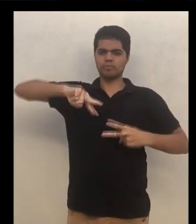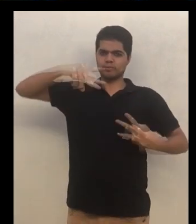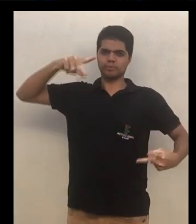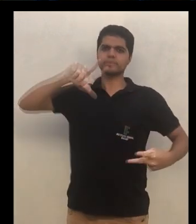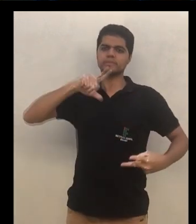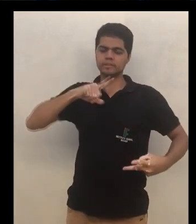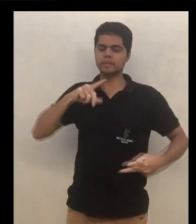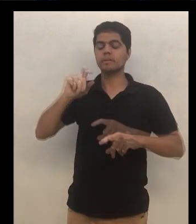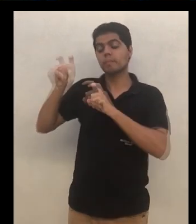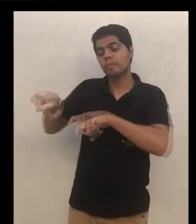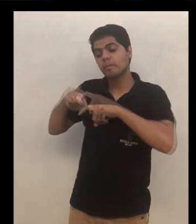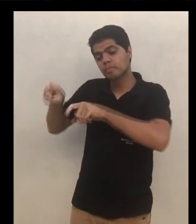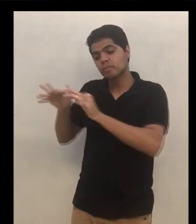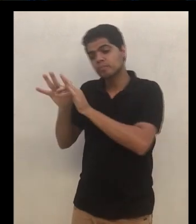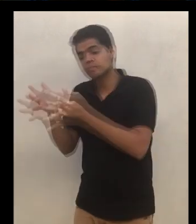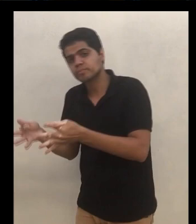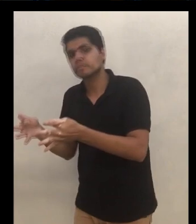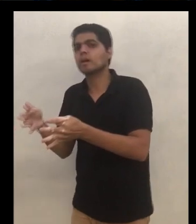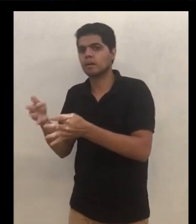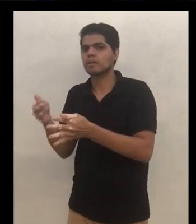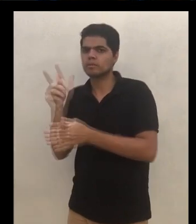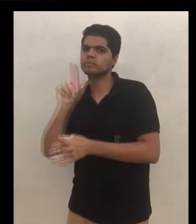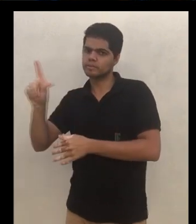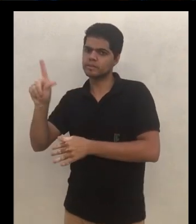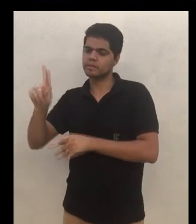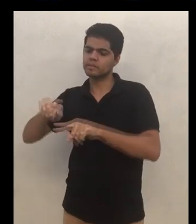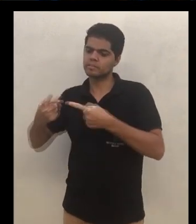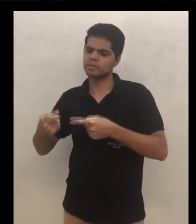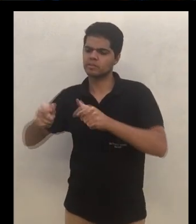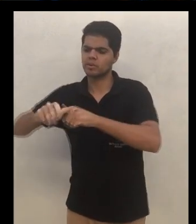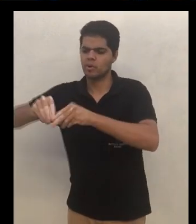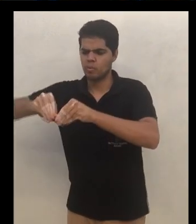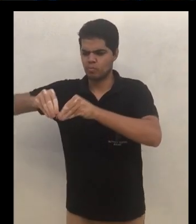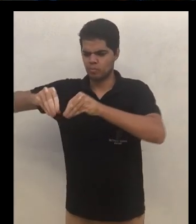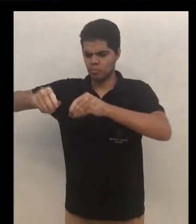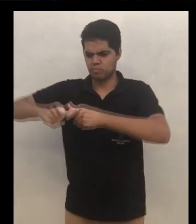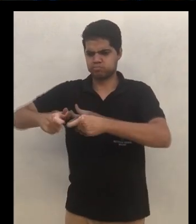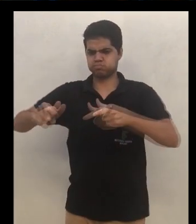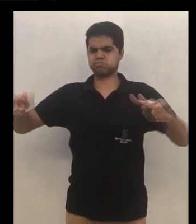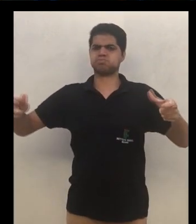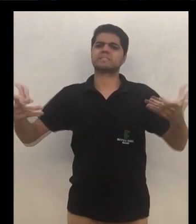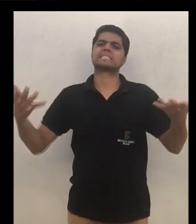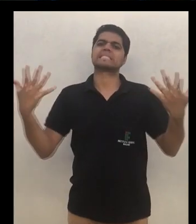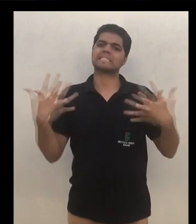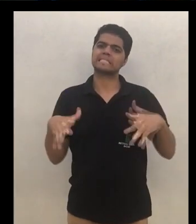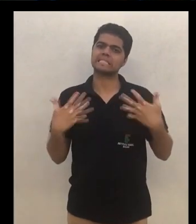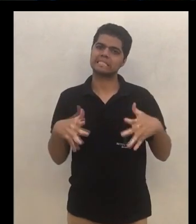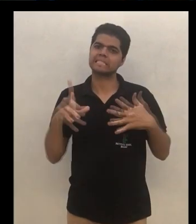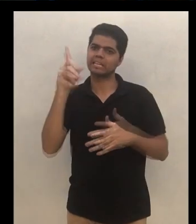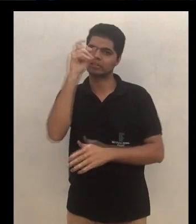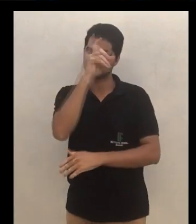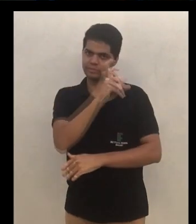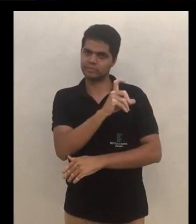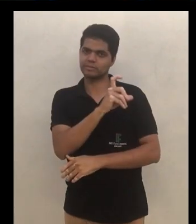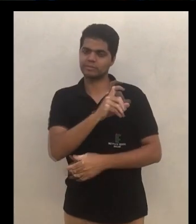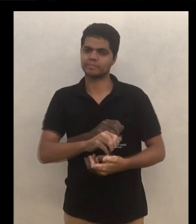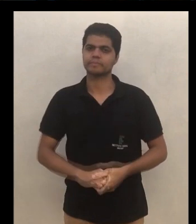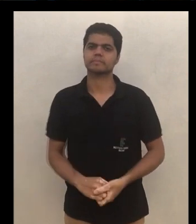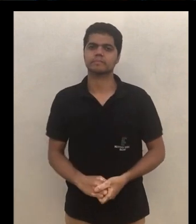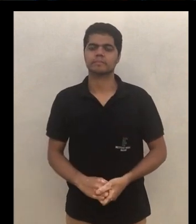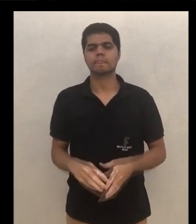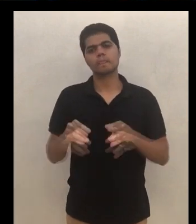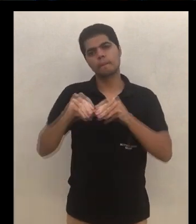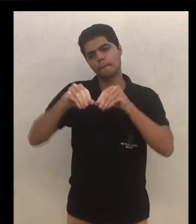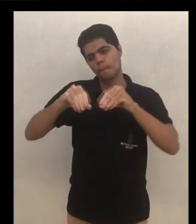produtor funciona, mas só que para você fazer o farelo em grande quantidade é que está o problema, né? Aqui